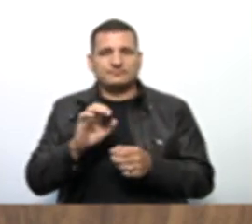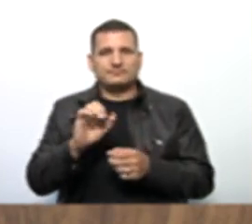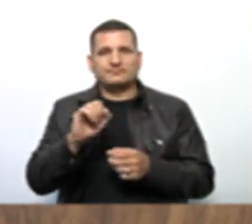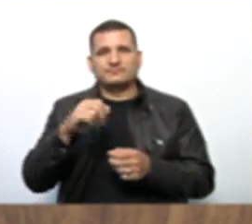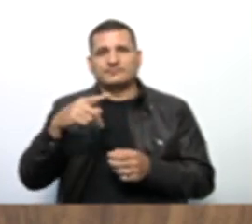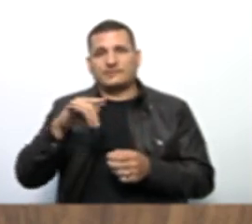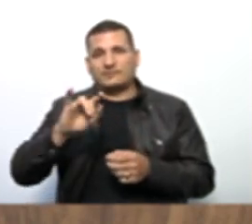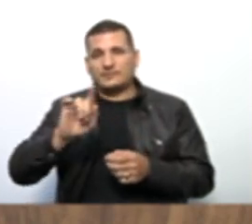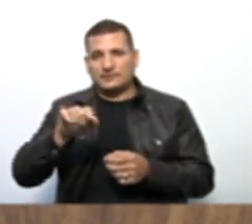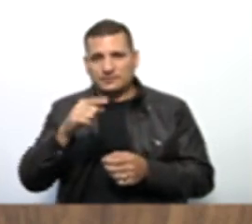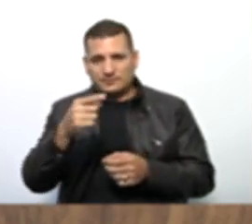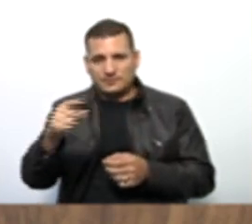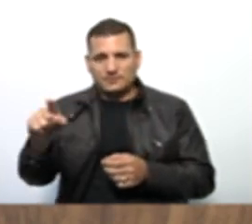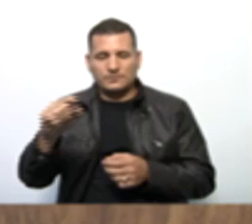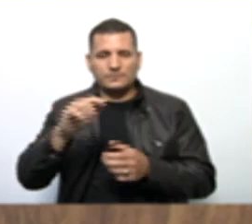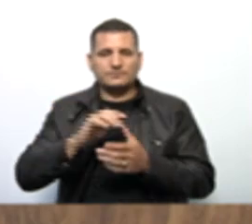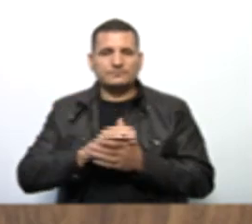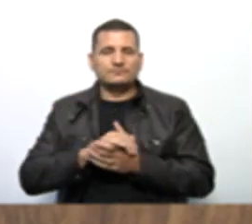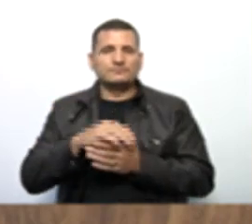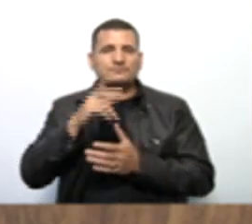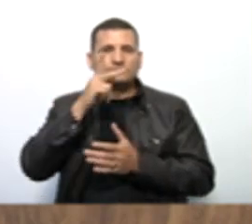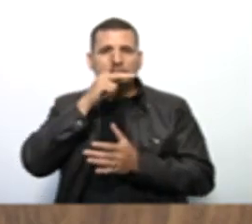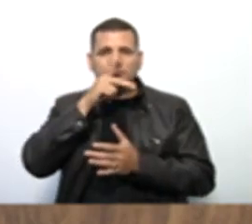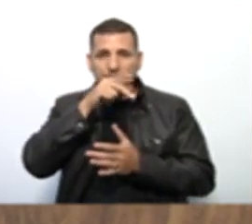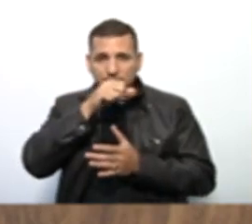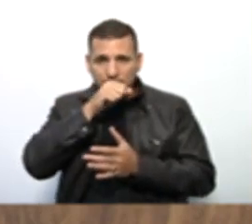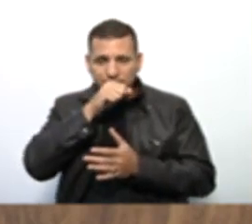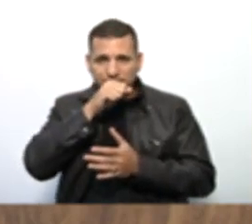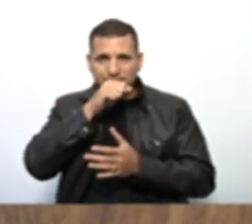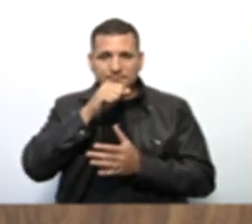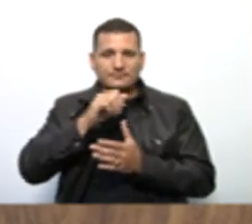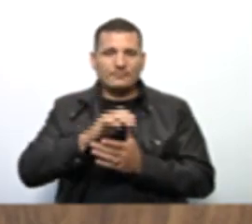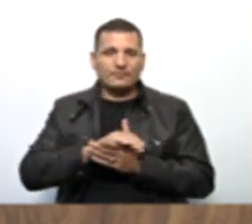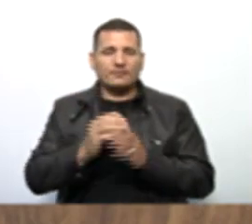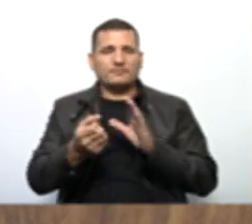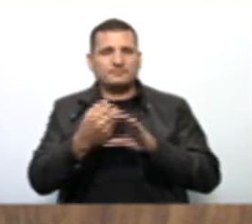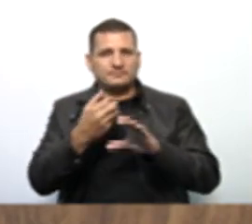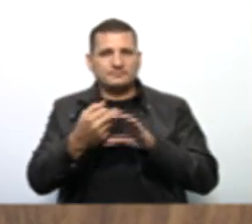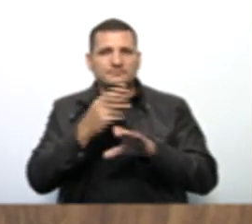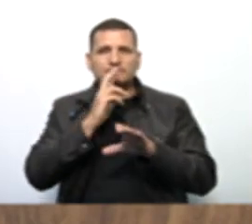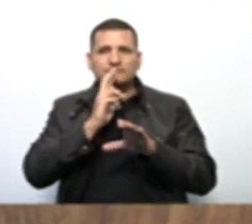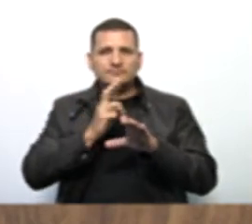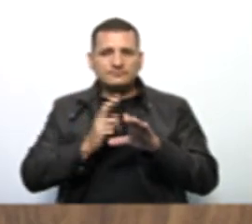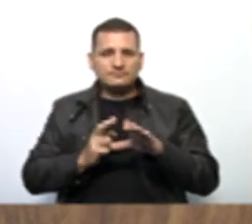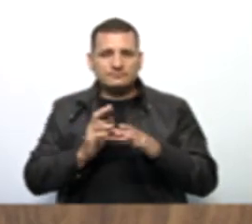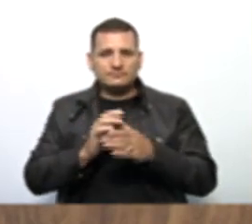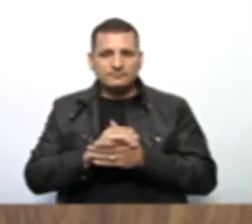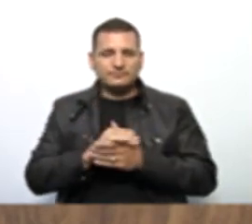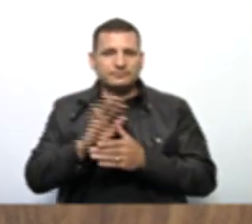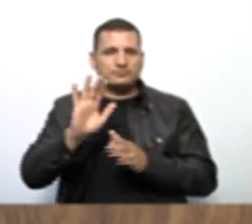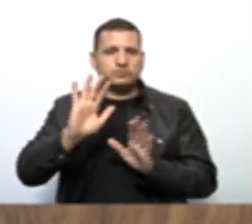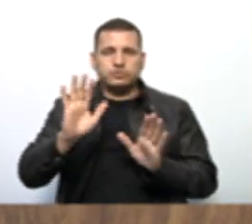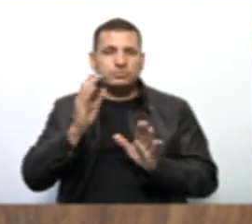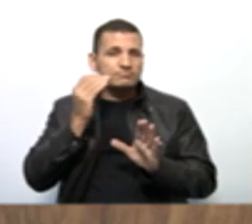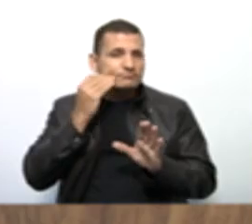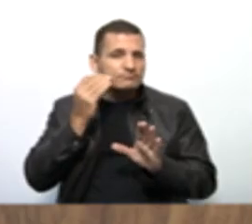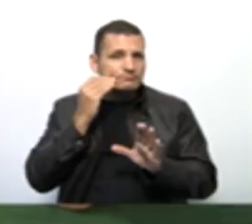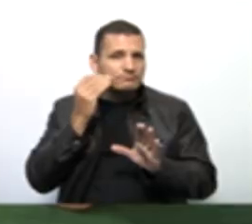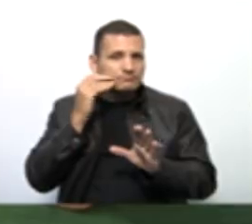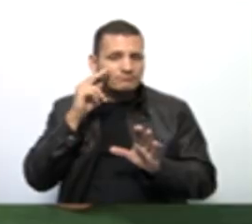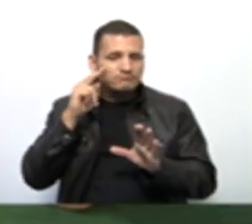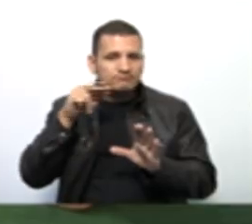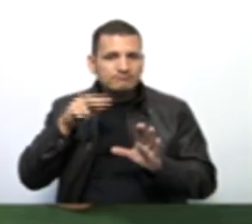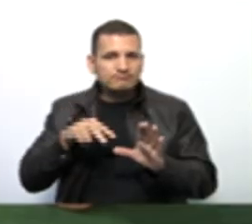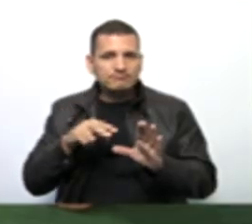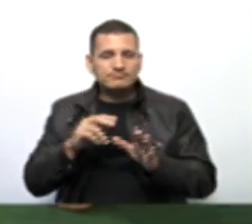bem participando pessoal porto velho zona norte e também está mandando respostas a gente só vai conferir a esse processo isso